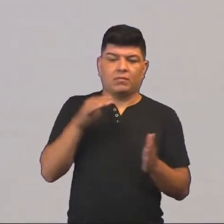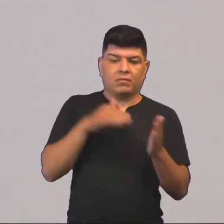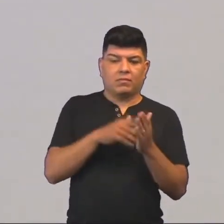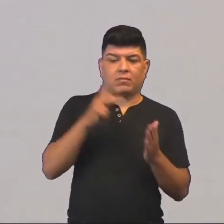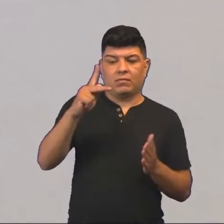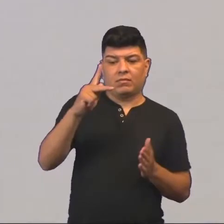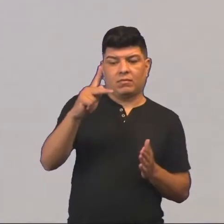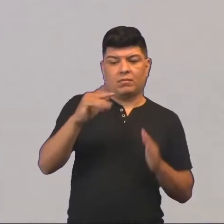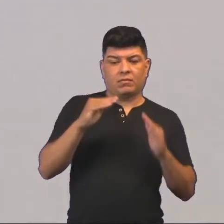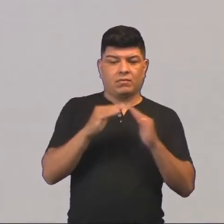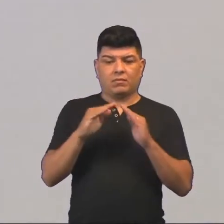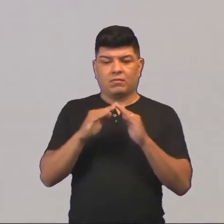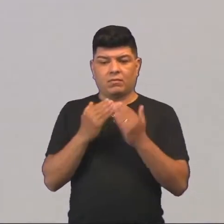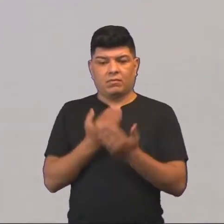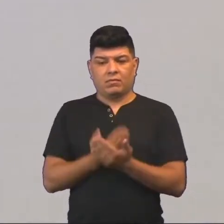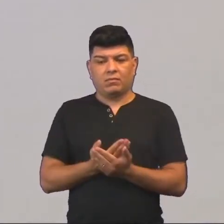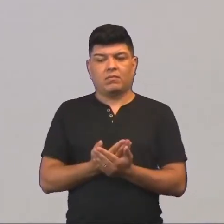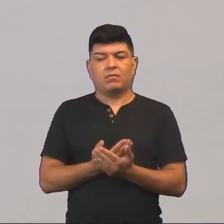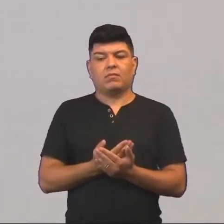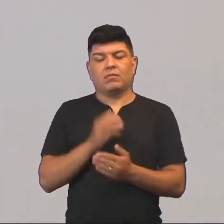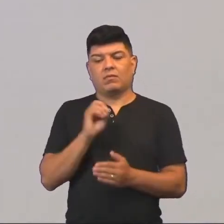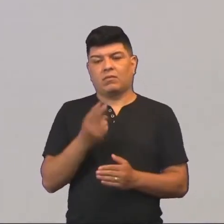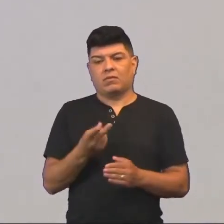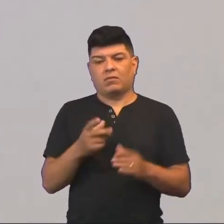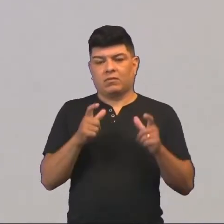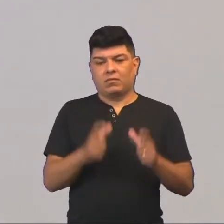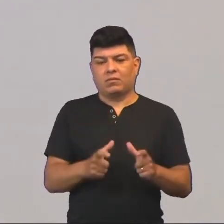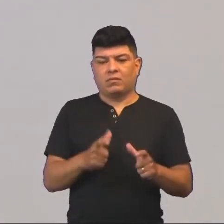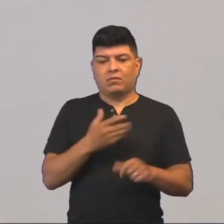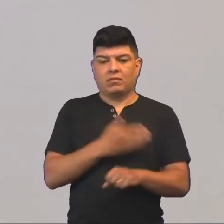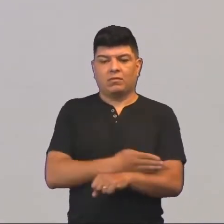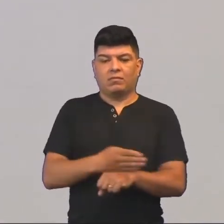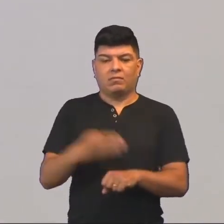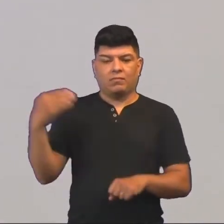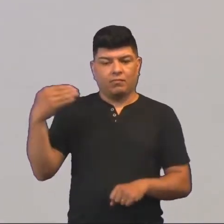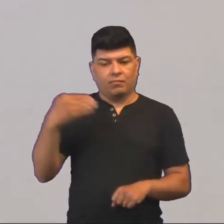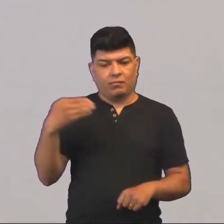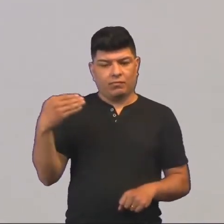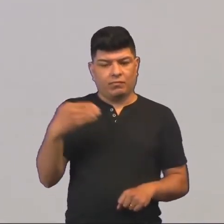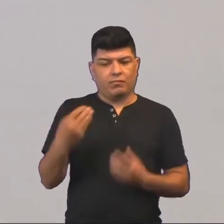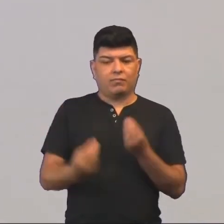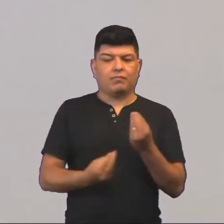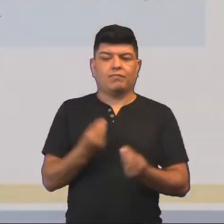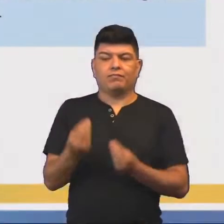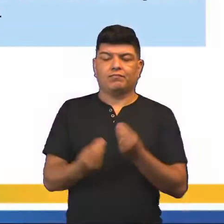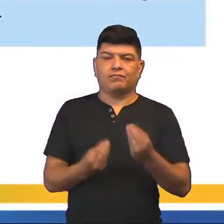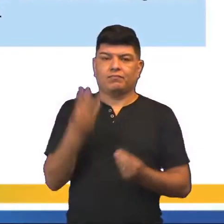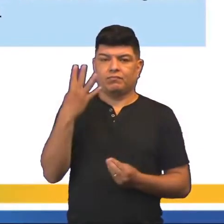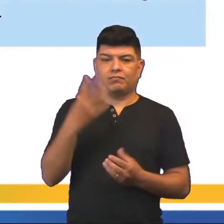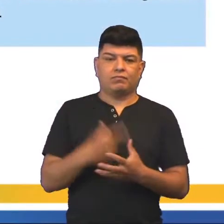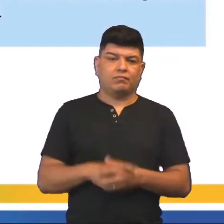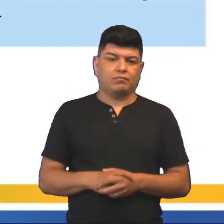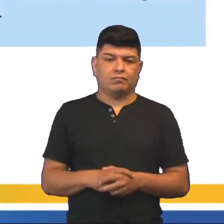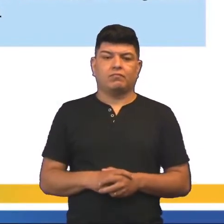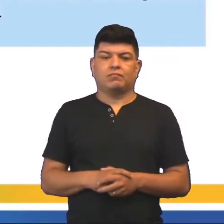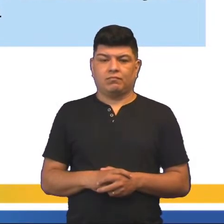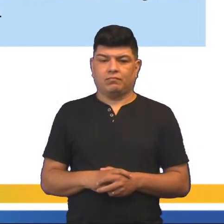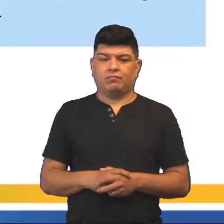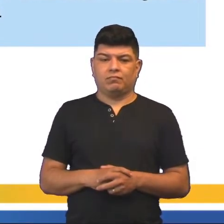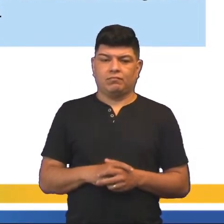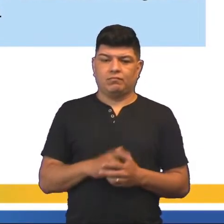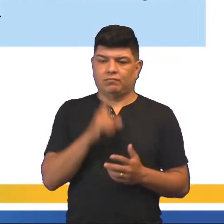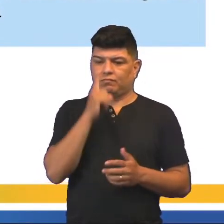sua residência, até a sua escola, até os locais que você costuma frequentar? Como é que acontece? Nós temos aí, saindo